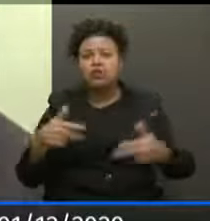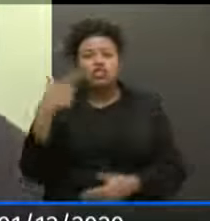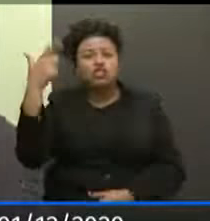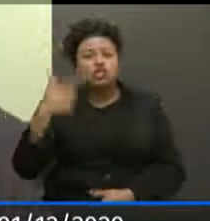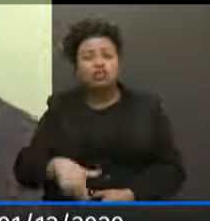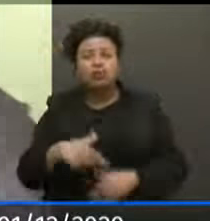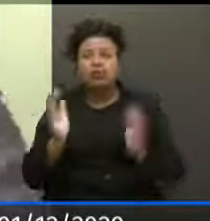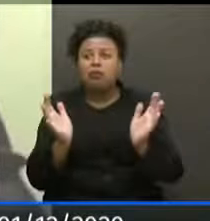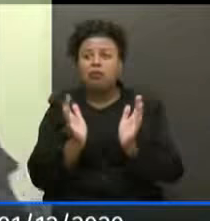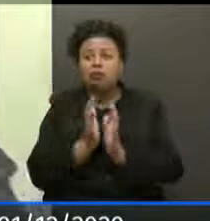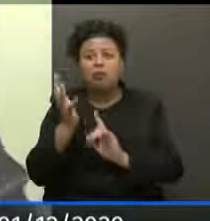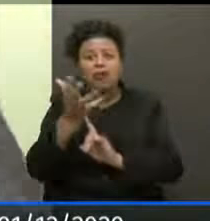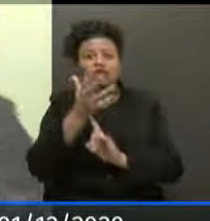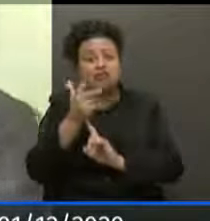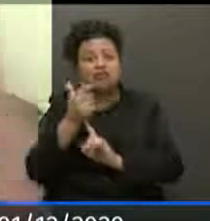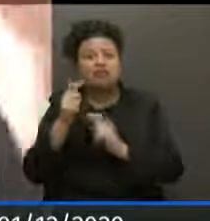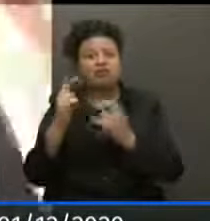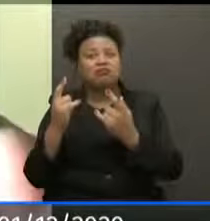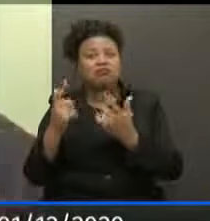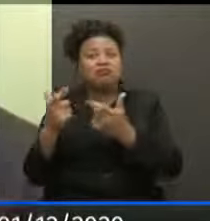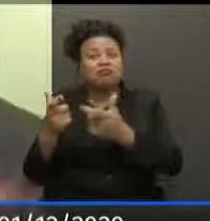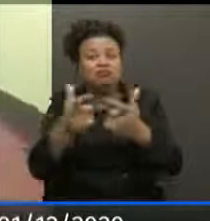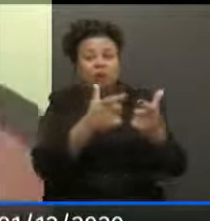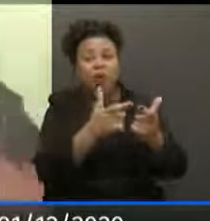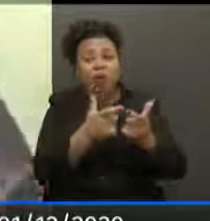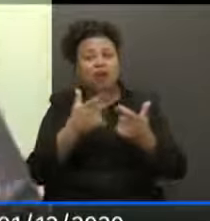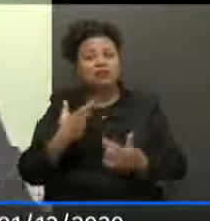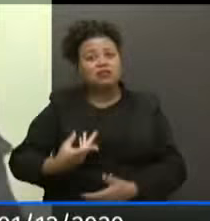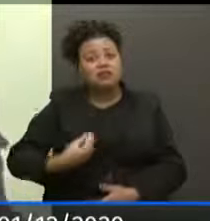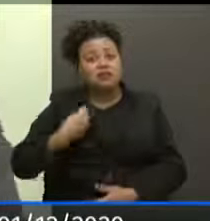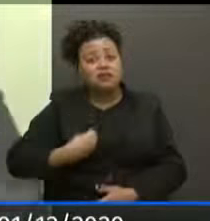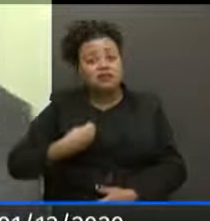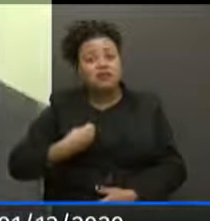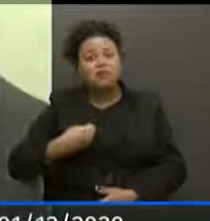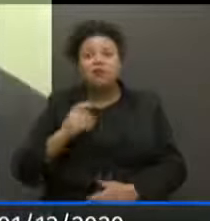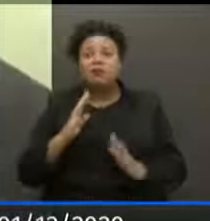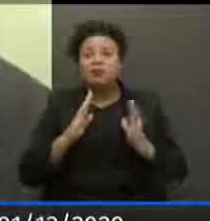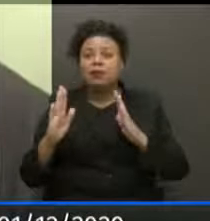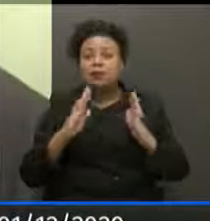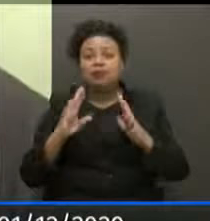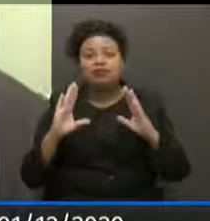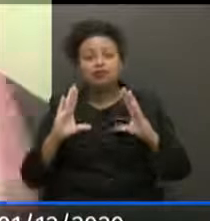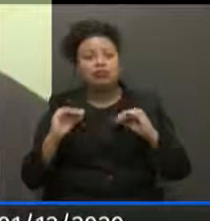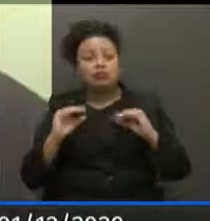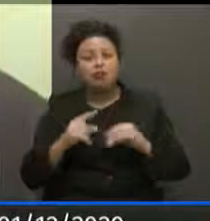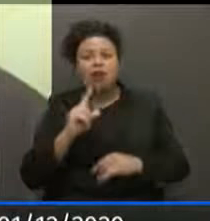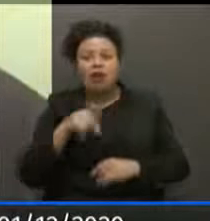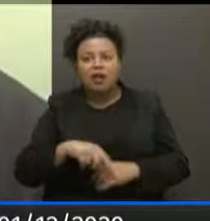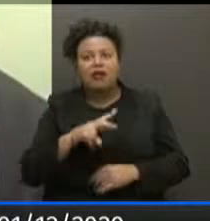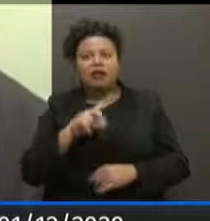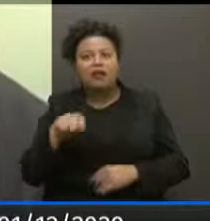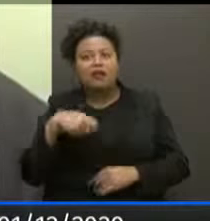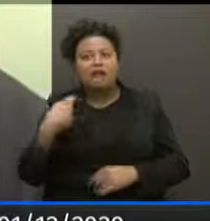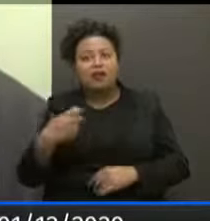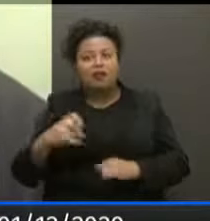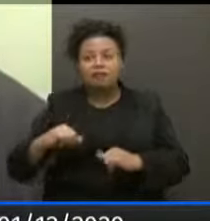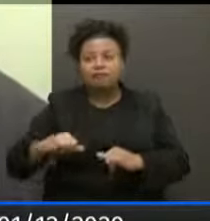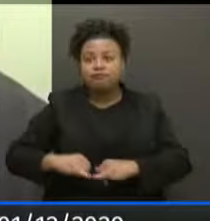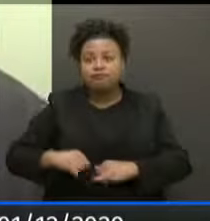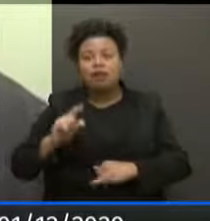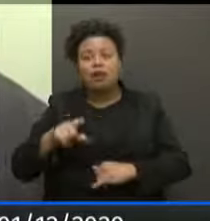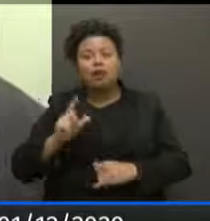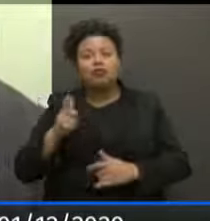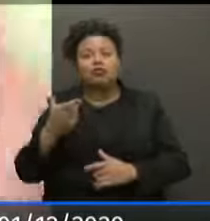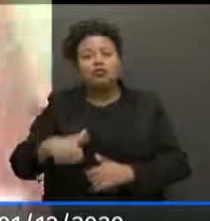vez, a classe artística, os estabelecimentos que vivem justamente no período da noite, são os que vão pagar mais uma vez a